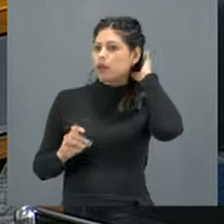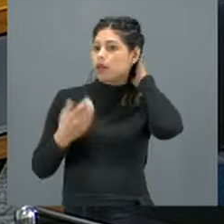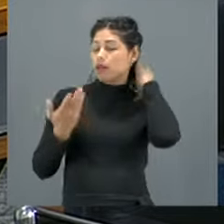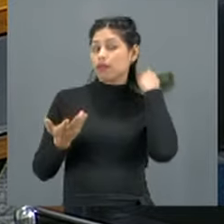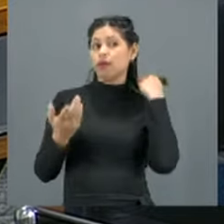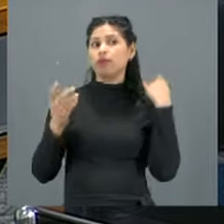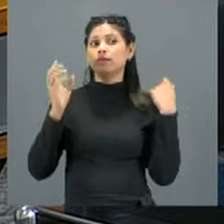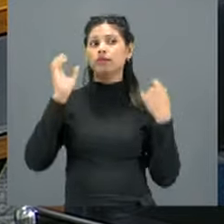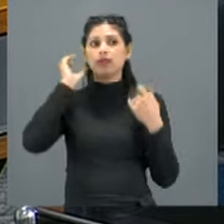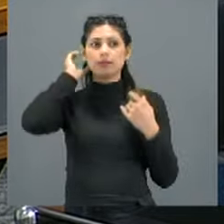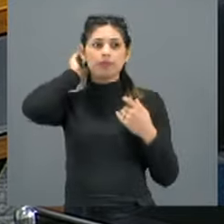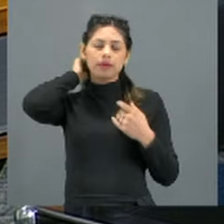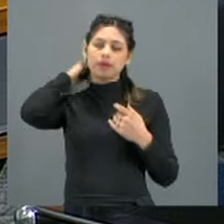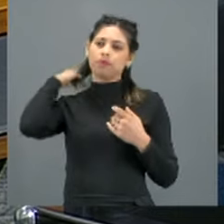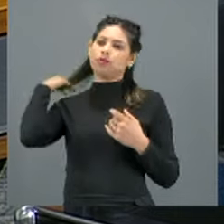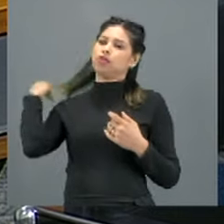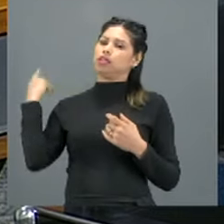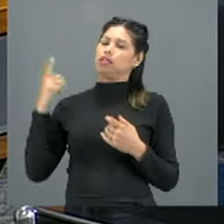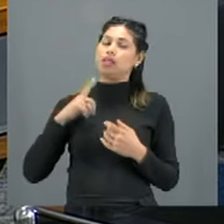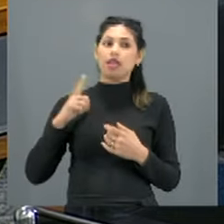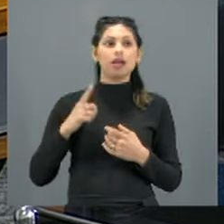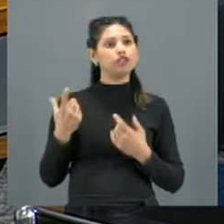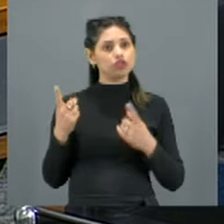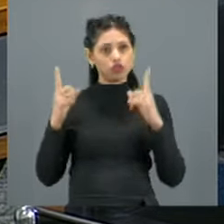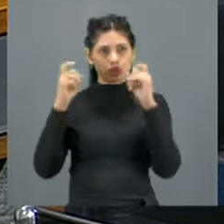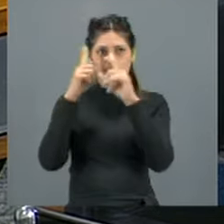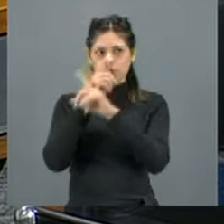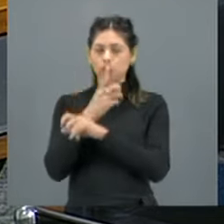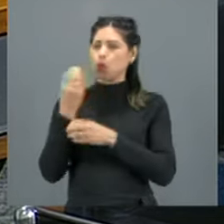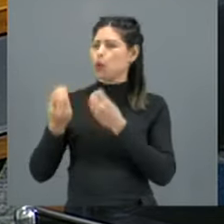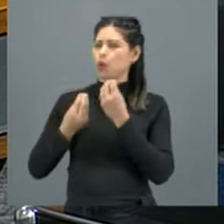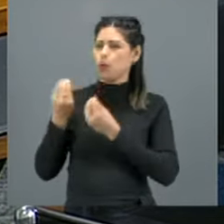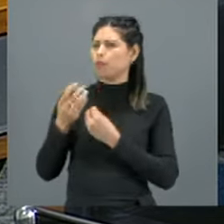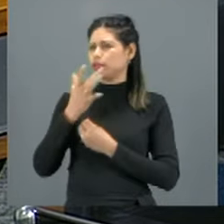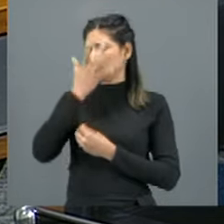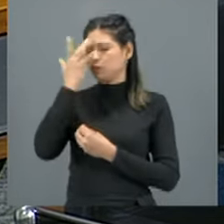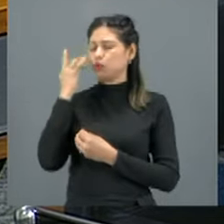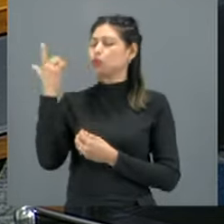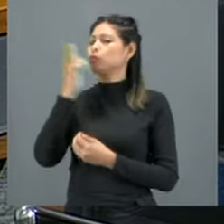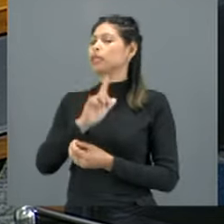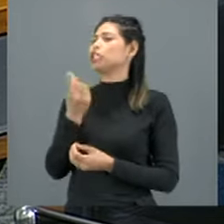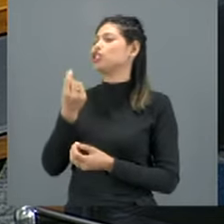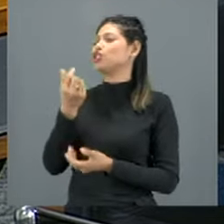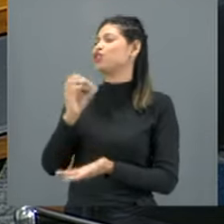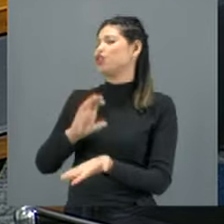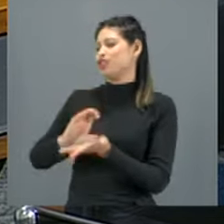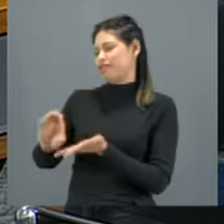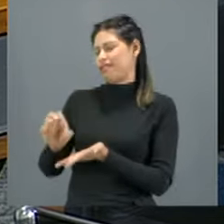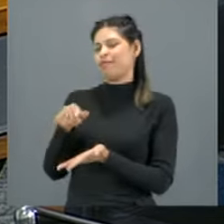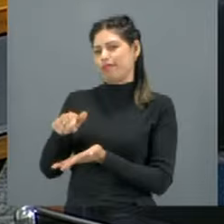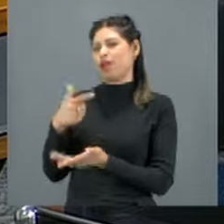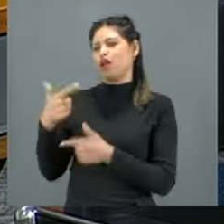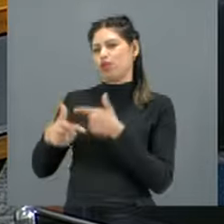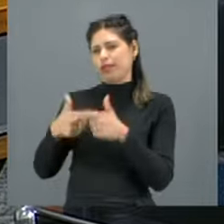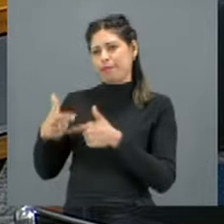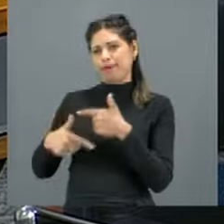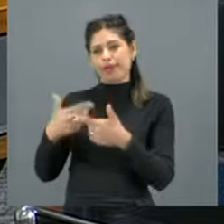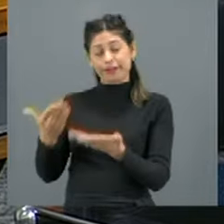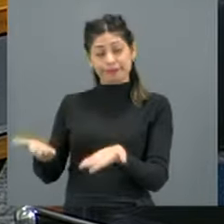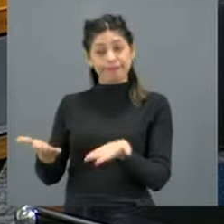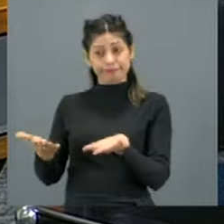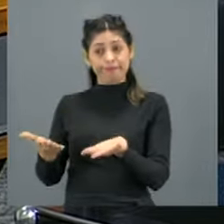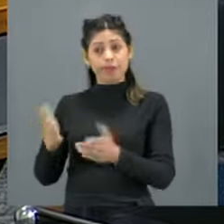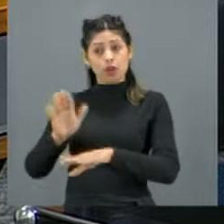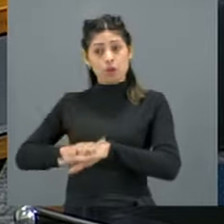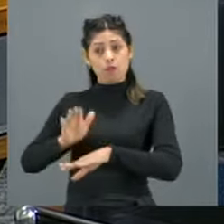pessoas conseguem crédito para produzir? Né? Então, não é tão simples assim. Essas surpresas nós vamos ter lá na